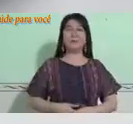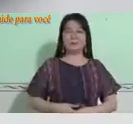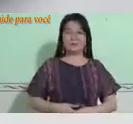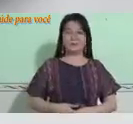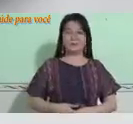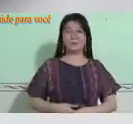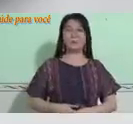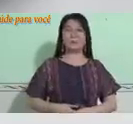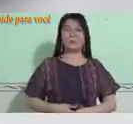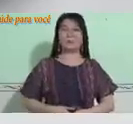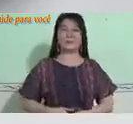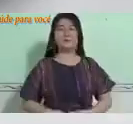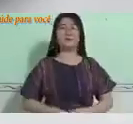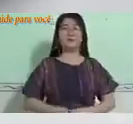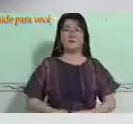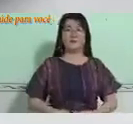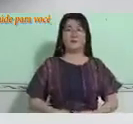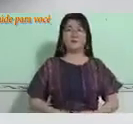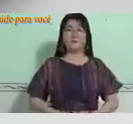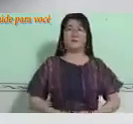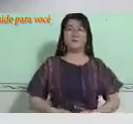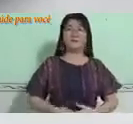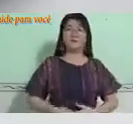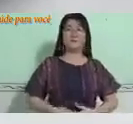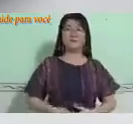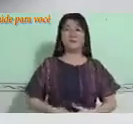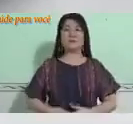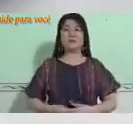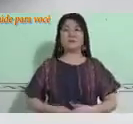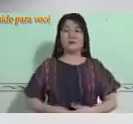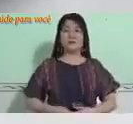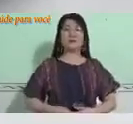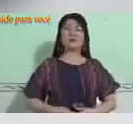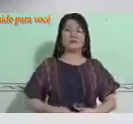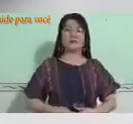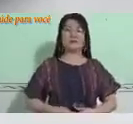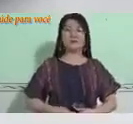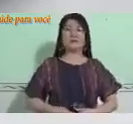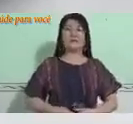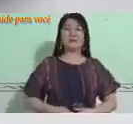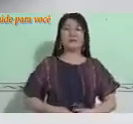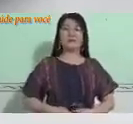líquido, vírgula, após romperem, se, vírgula, dão origem a pequenas feridas na pele.